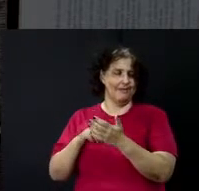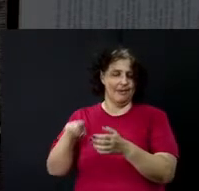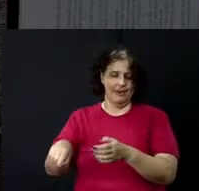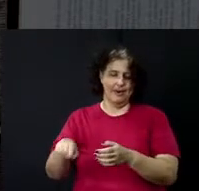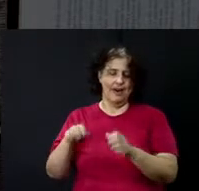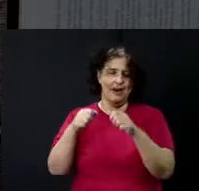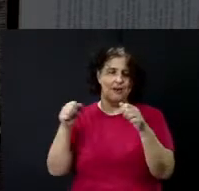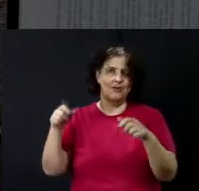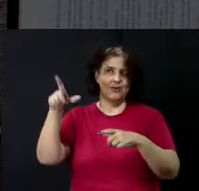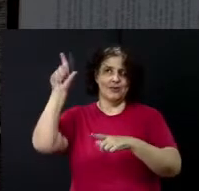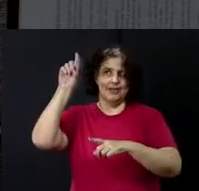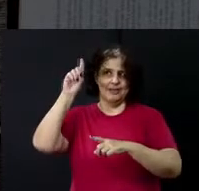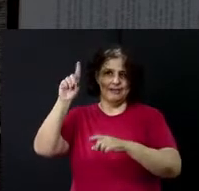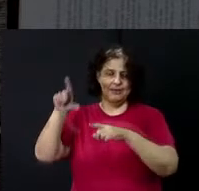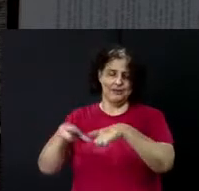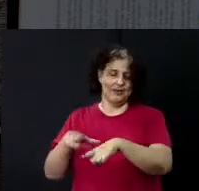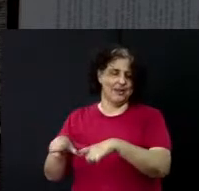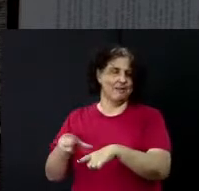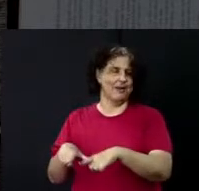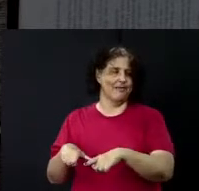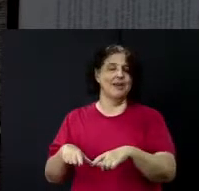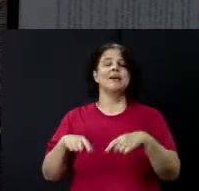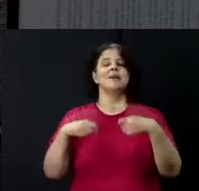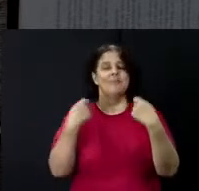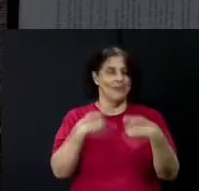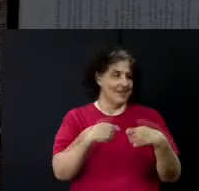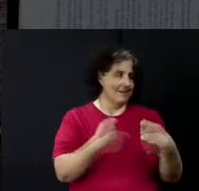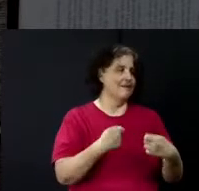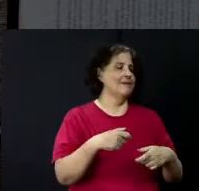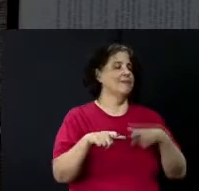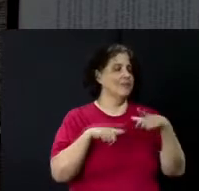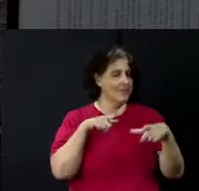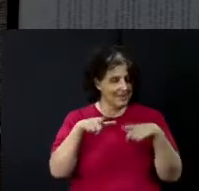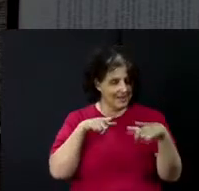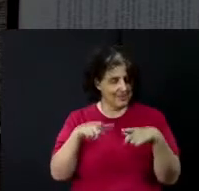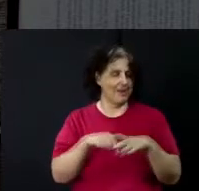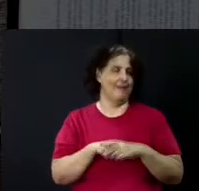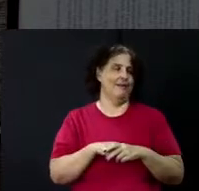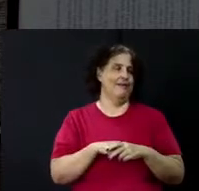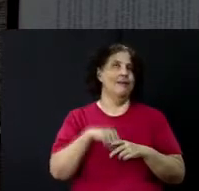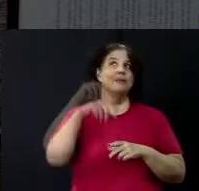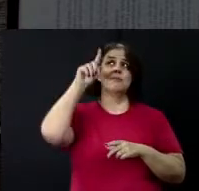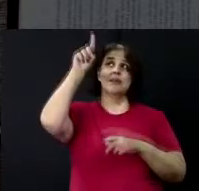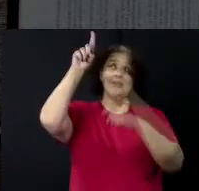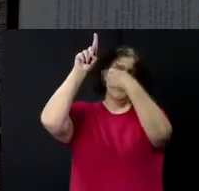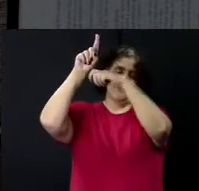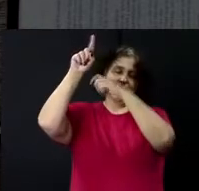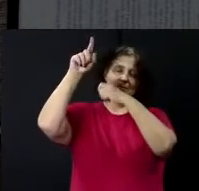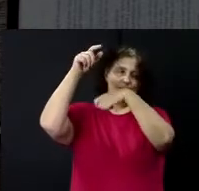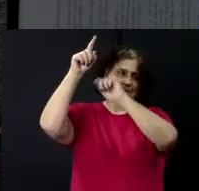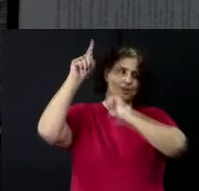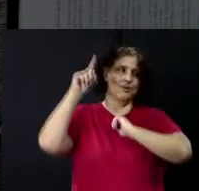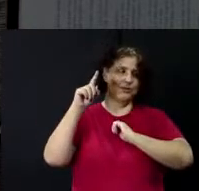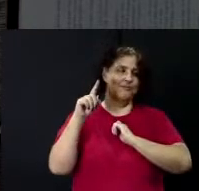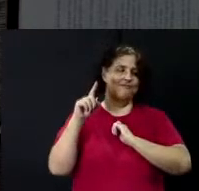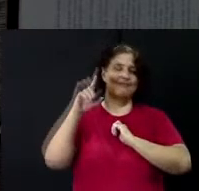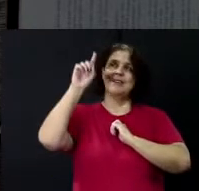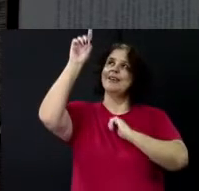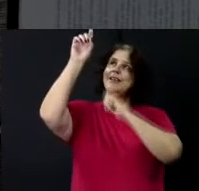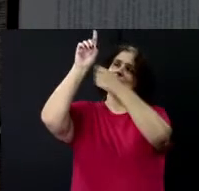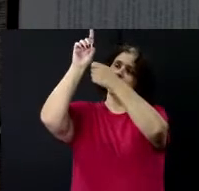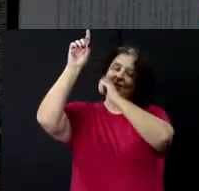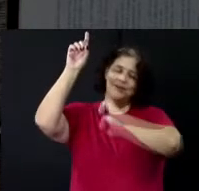É necessário que façamos as obras daquele que me enviou. Note a palavra enviou aqui. Jesus é